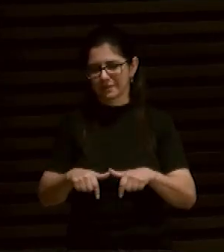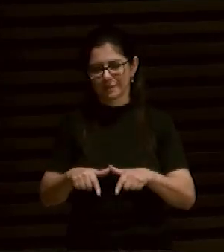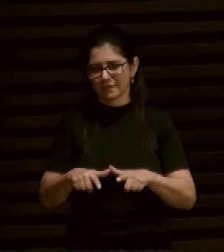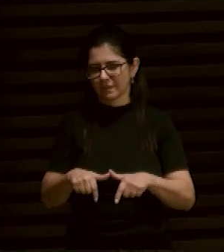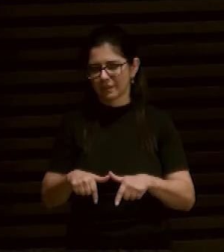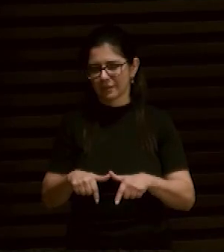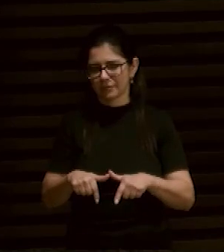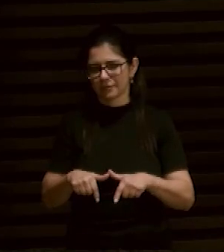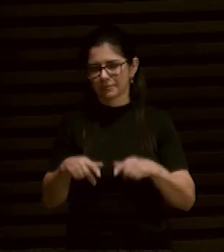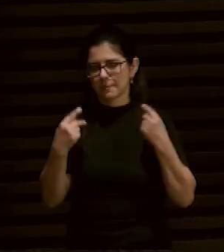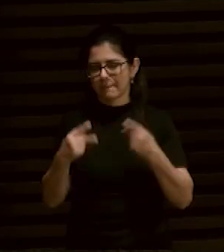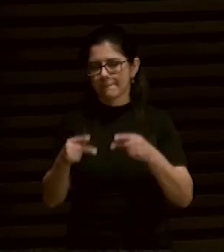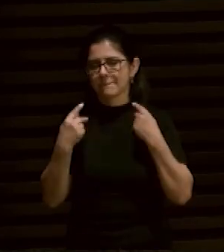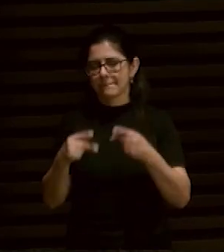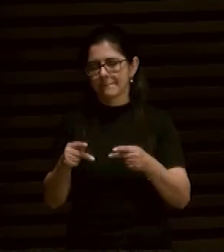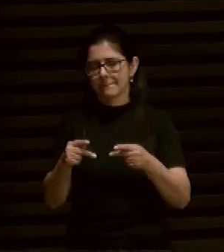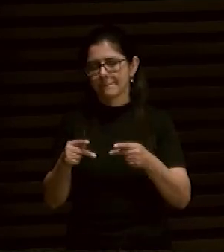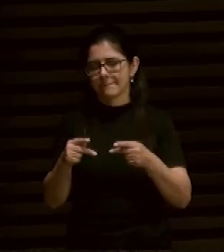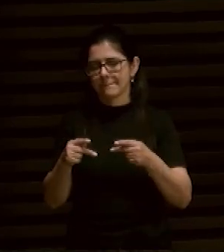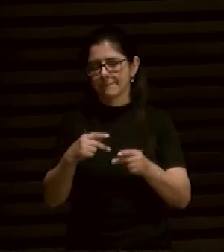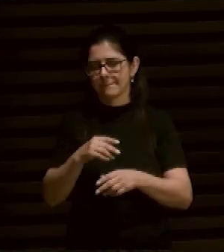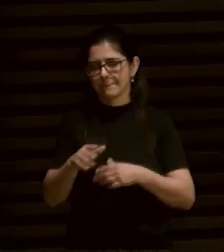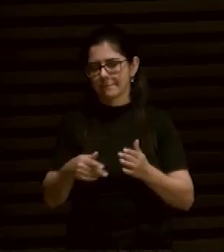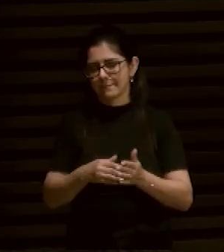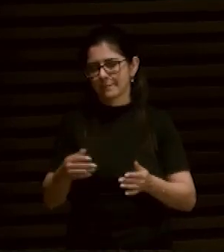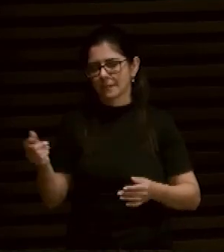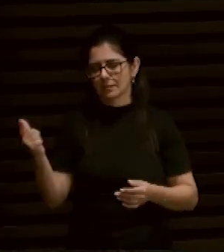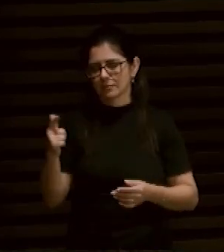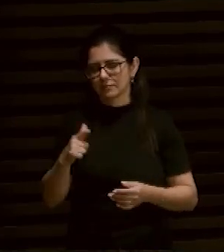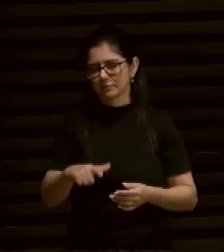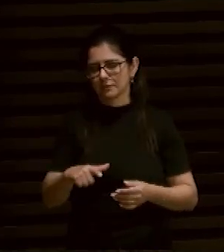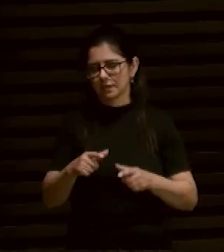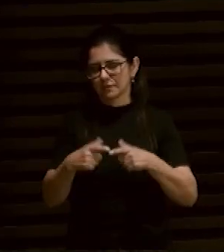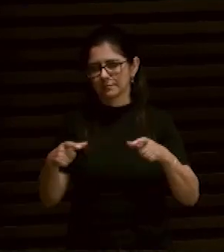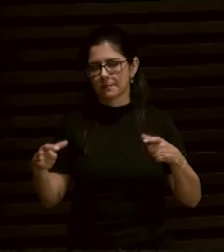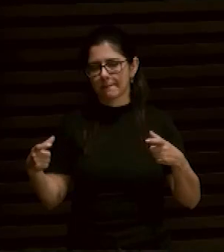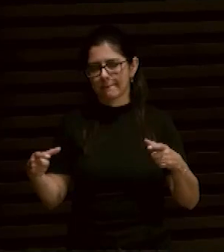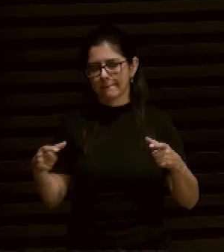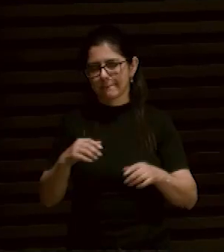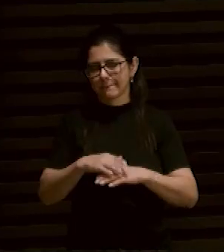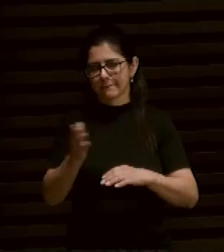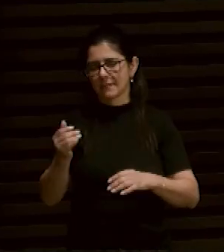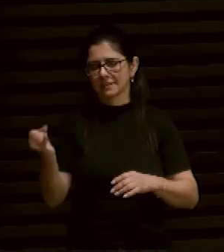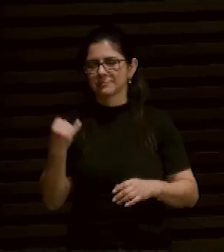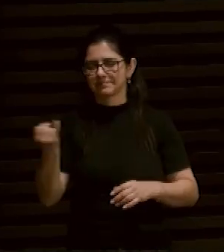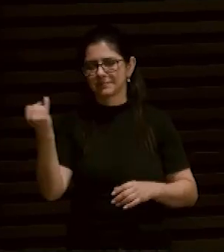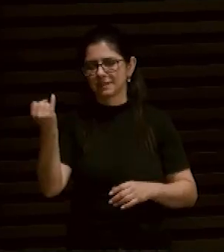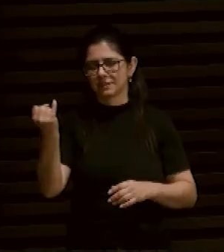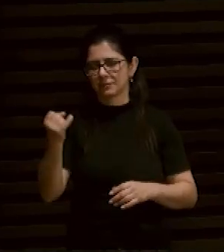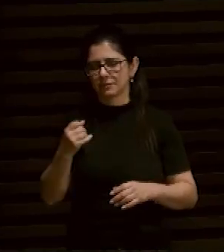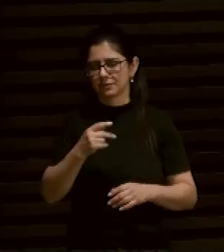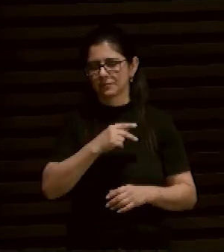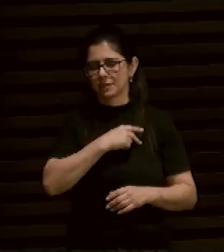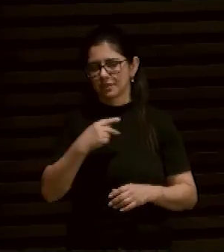profetas. Até que viesse, Pai, o maior e mais precioso de todas as coisas, que é o Teu Filho Jesus Cristo.